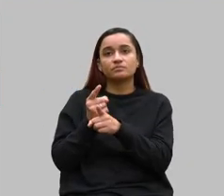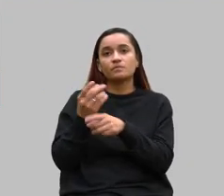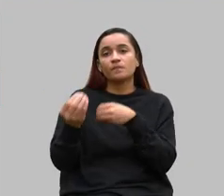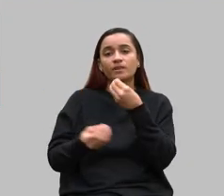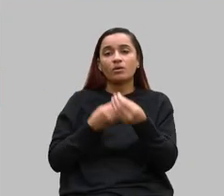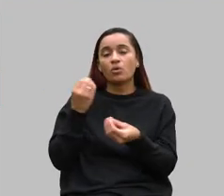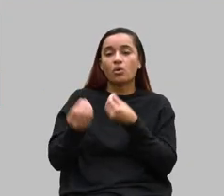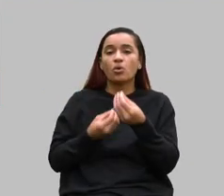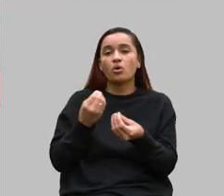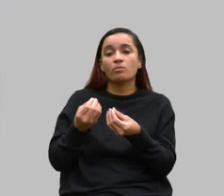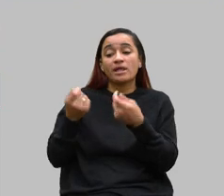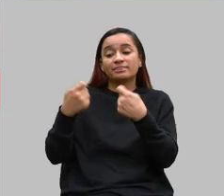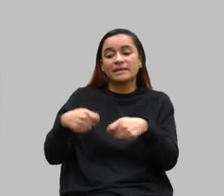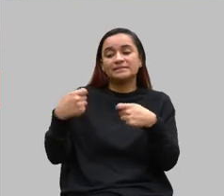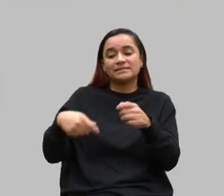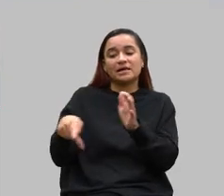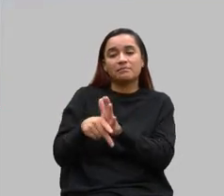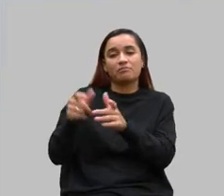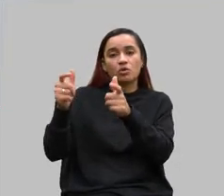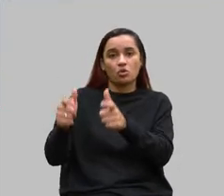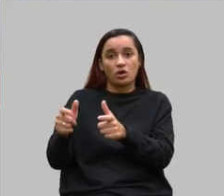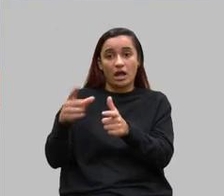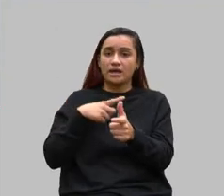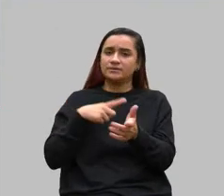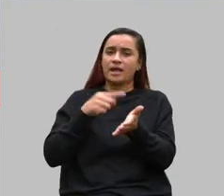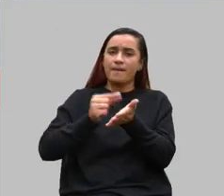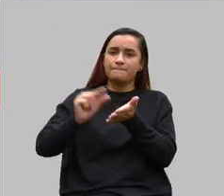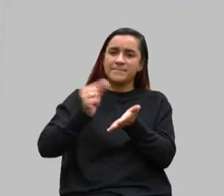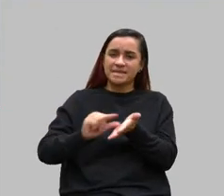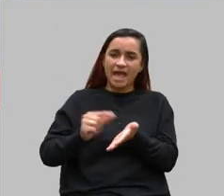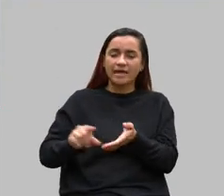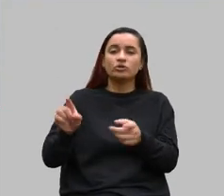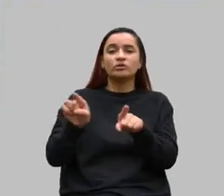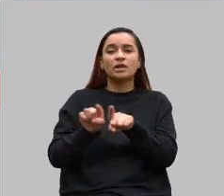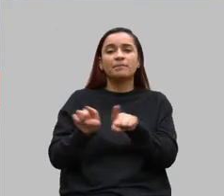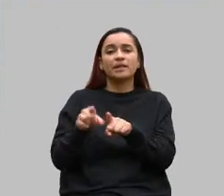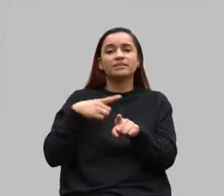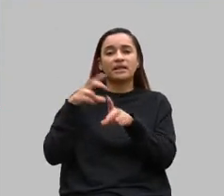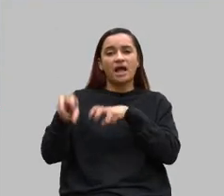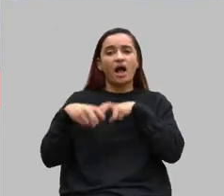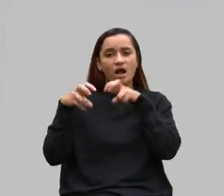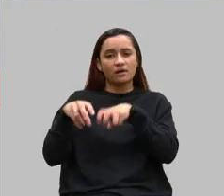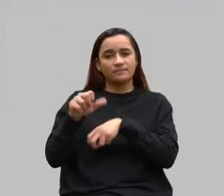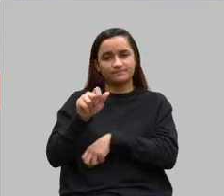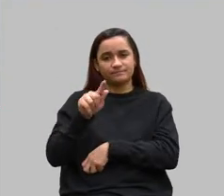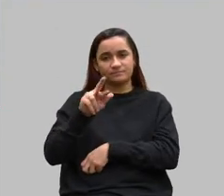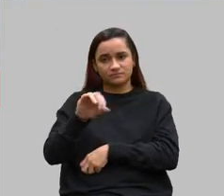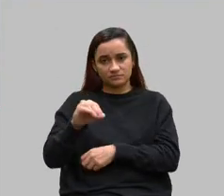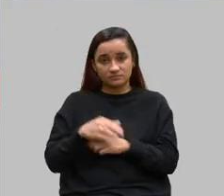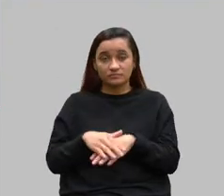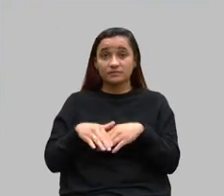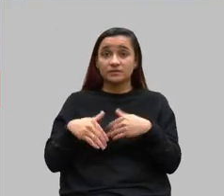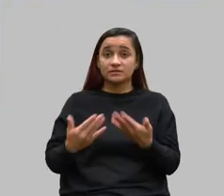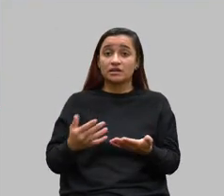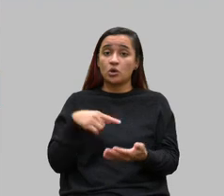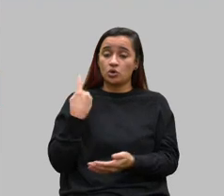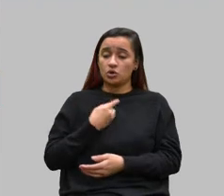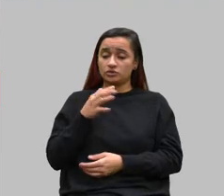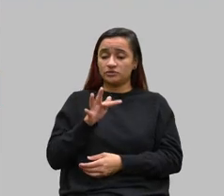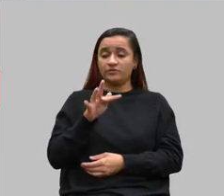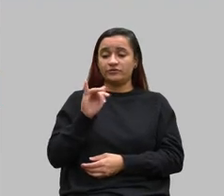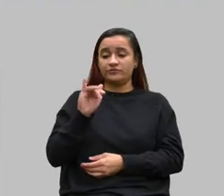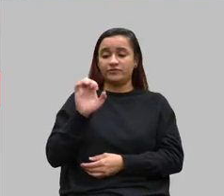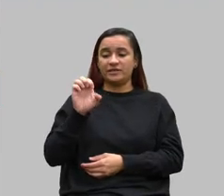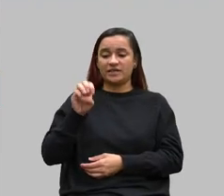demanda que existe no local ou seja nós temos minérios e temos Agro não é então a fieng tem acompanhado muito de perto